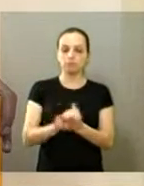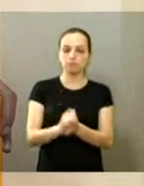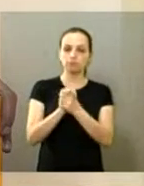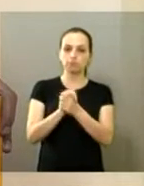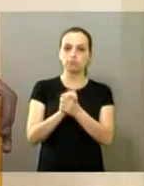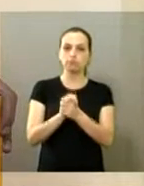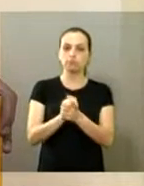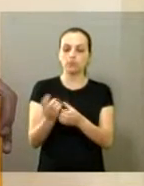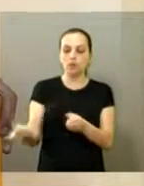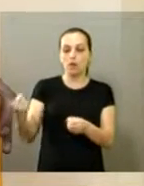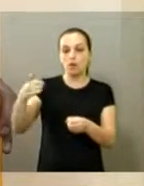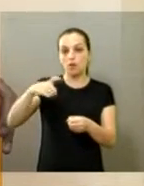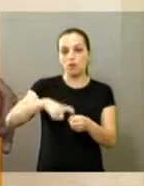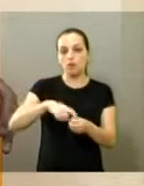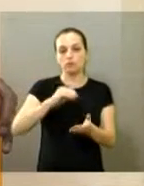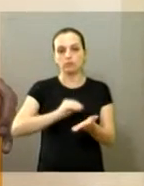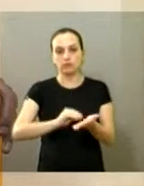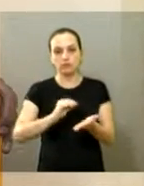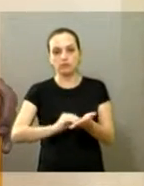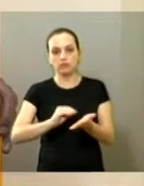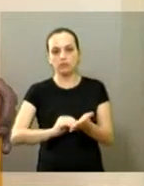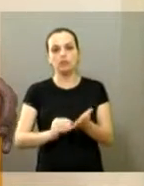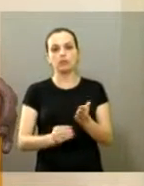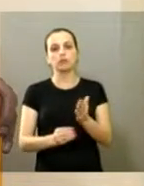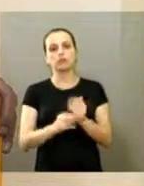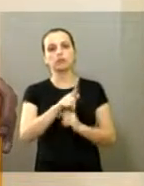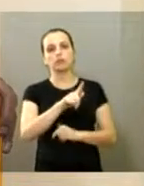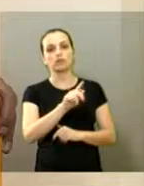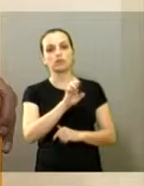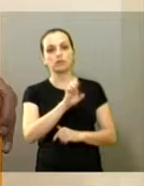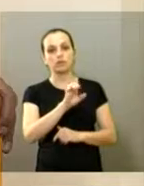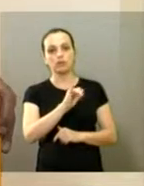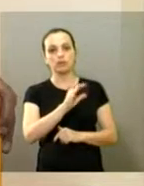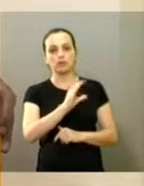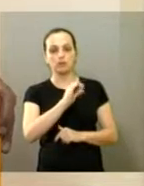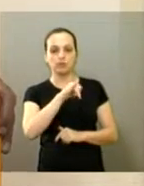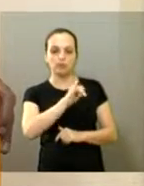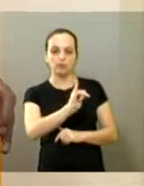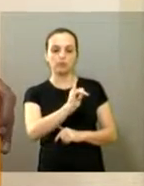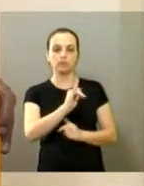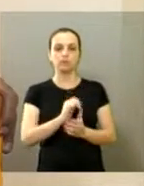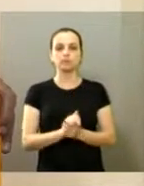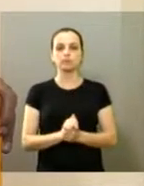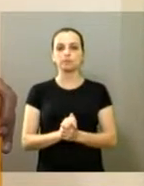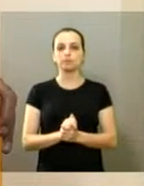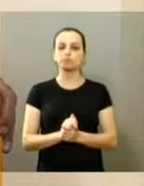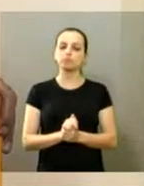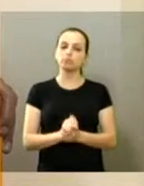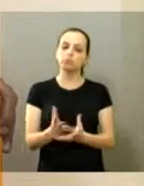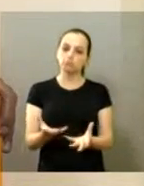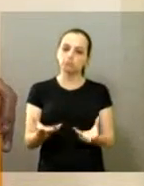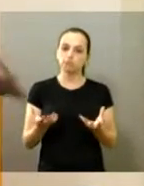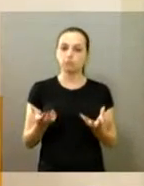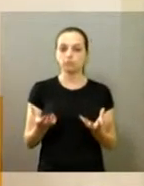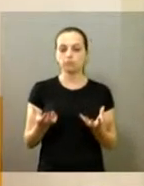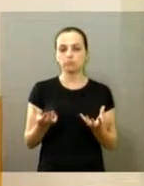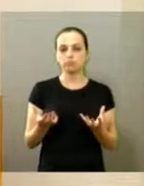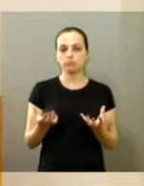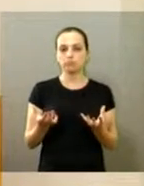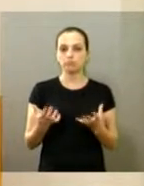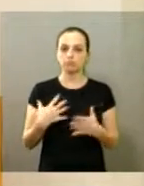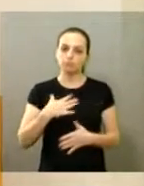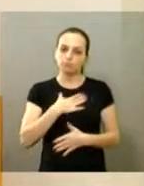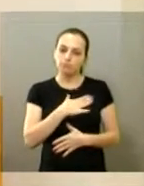parabenizar o retorno do nosso secretário aí, Geis Sabonete. Queria externar